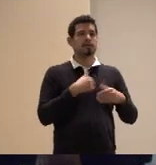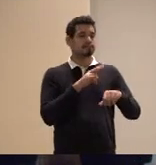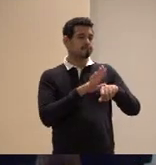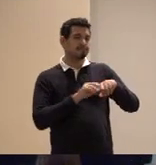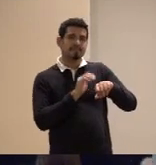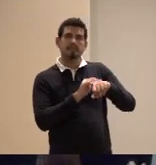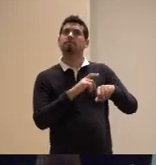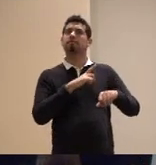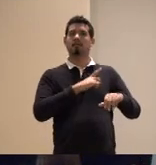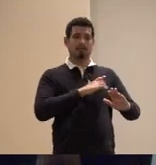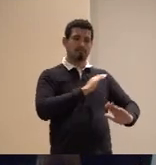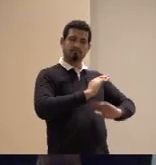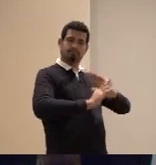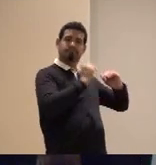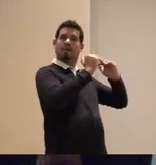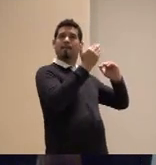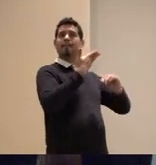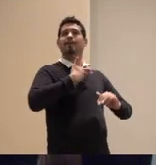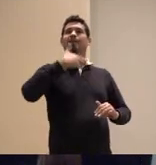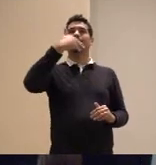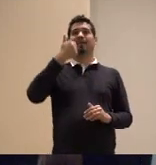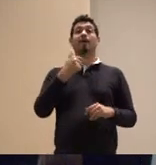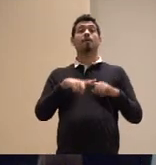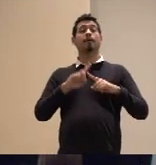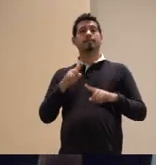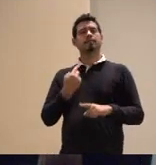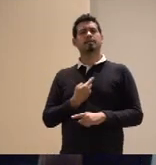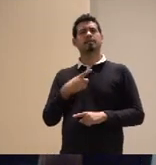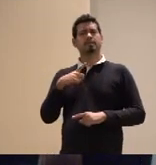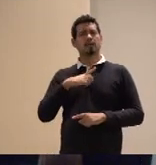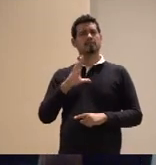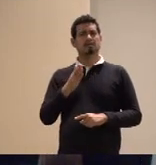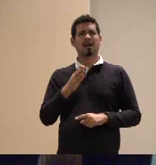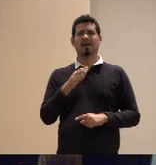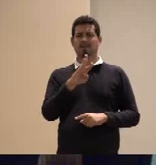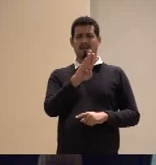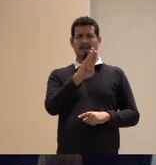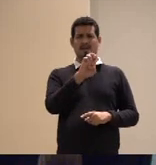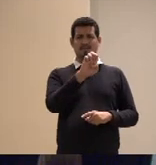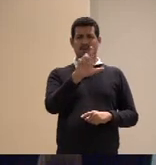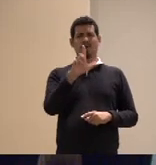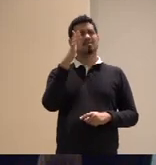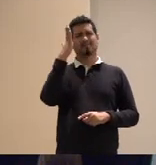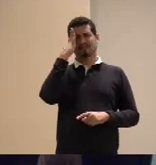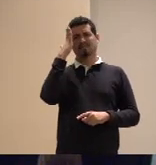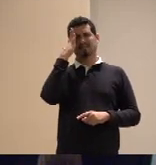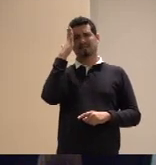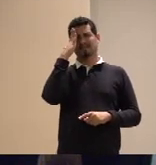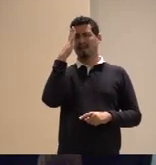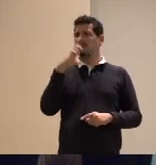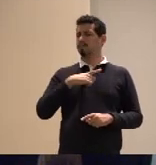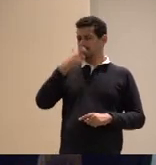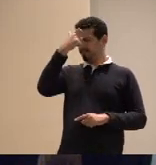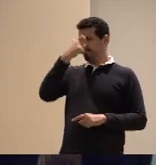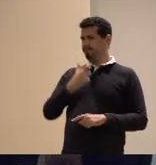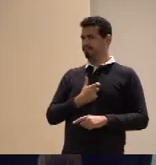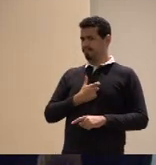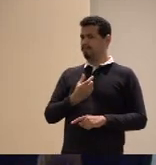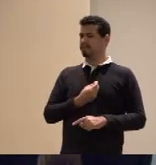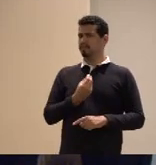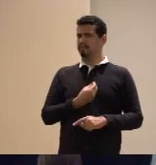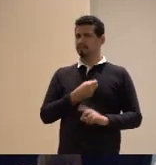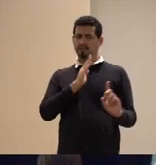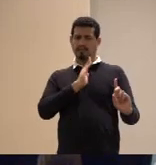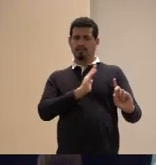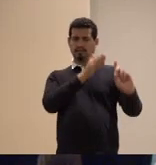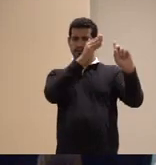um desenvolvimento melhor. E nós temos aqui, e aí a Bel sabe muito mais do que a minha pessoa, porque ela conviveu